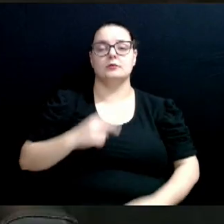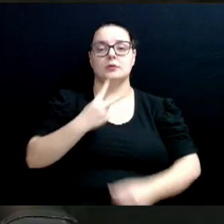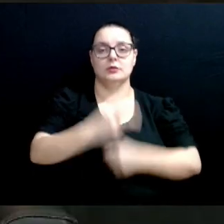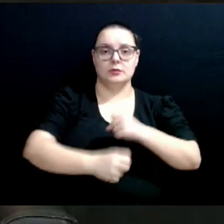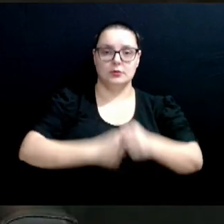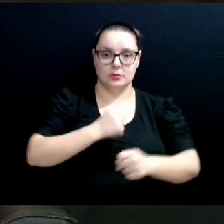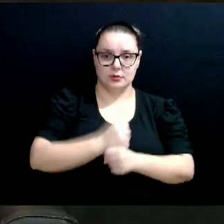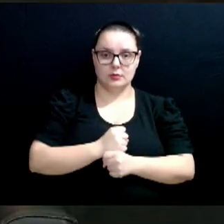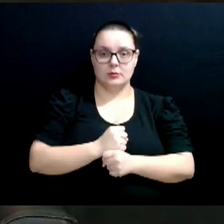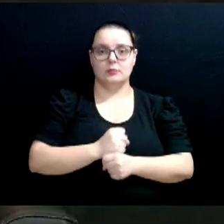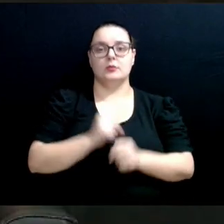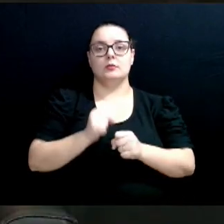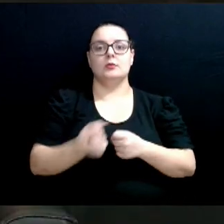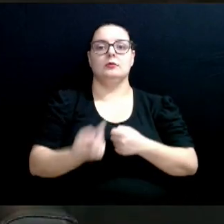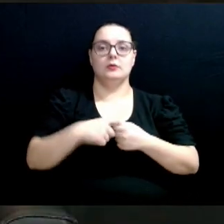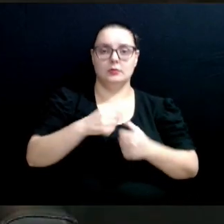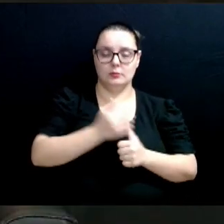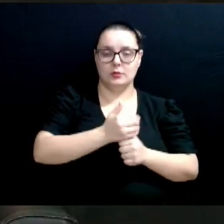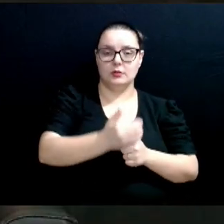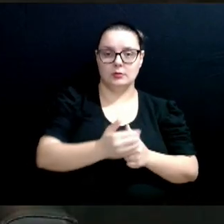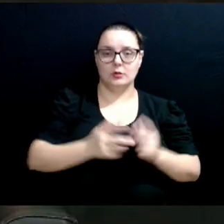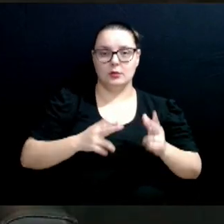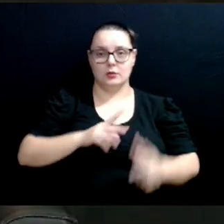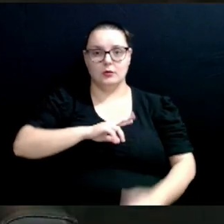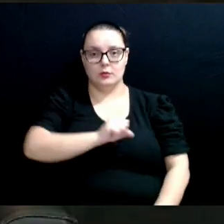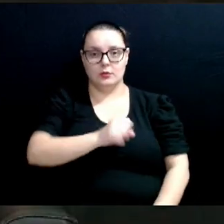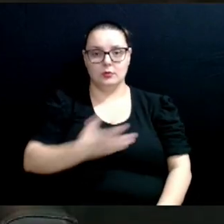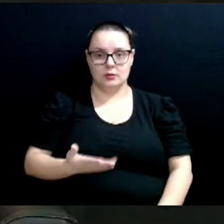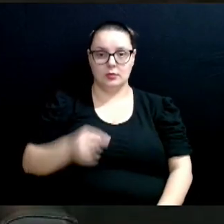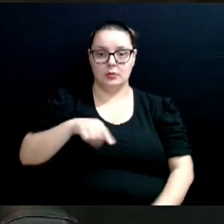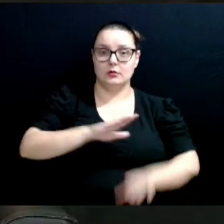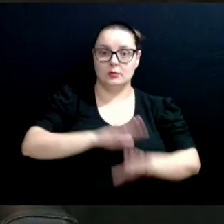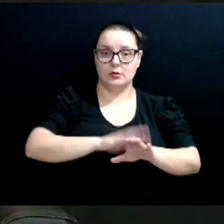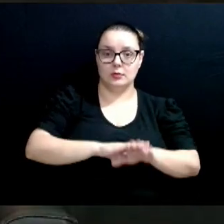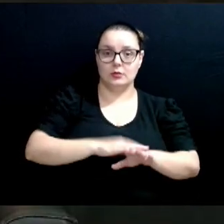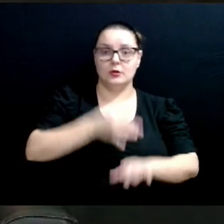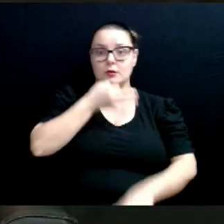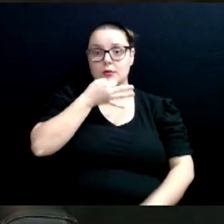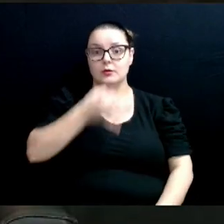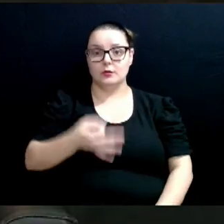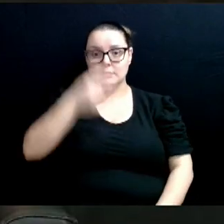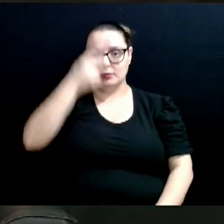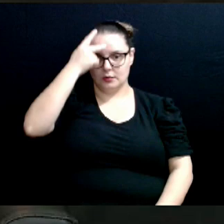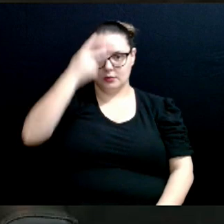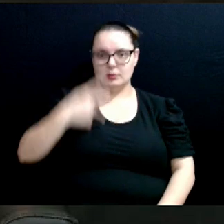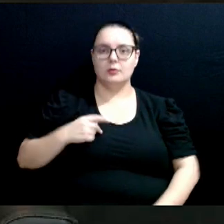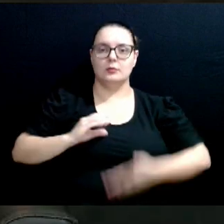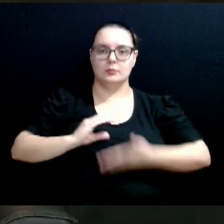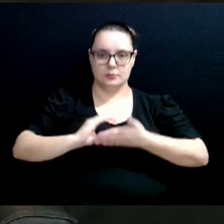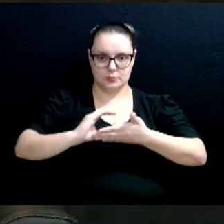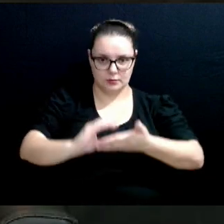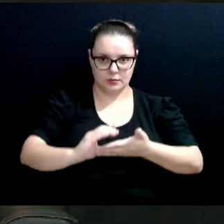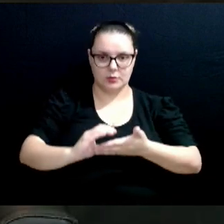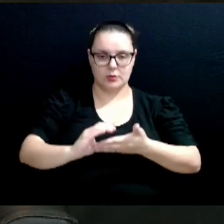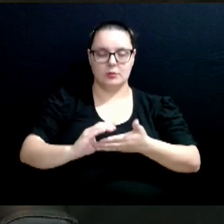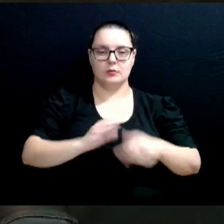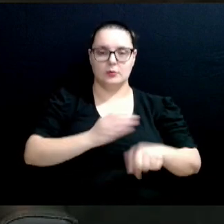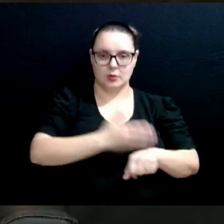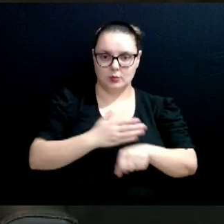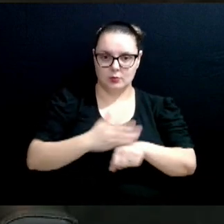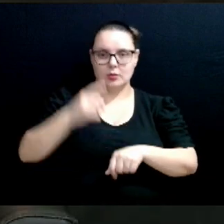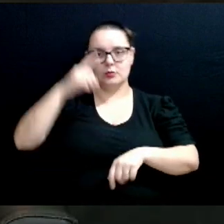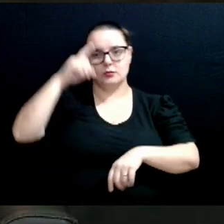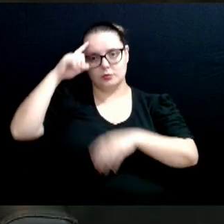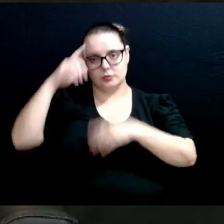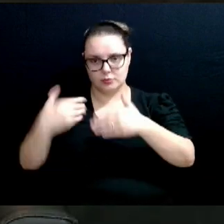recondução. De acordo com Rossini, essa medida ela foi sugerida pelo próprio Conselho e segue práticas comuns em colegiados